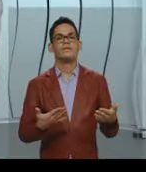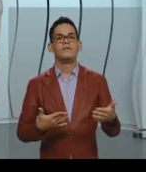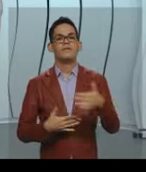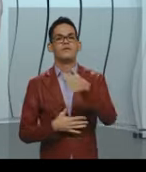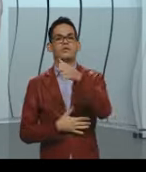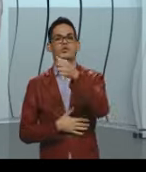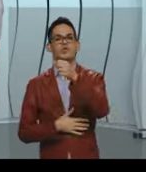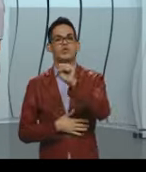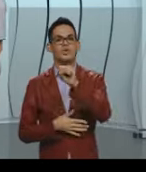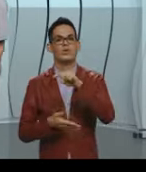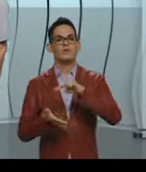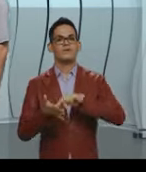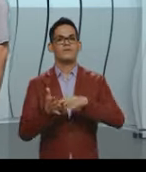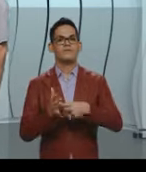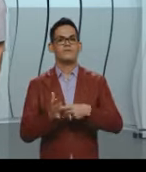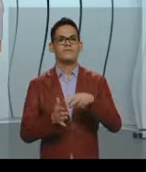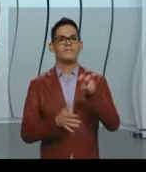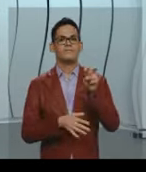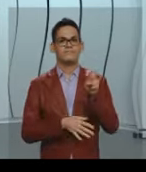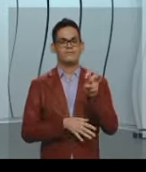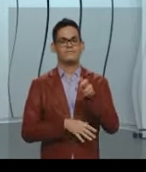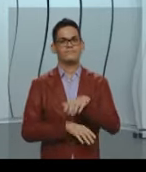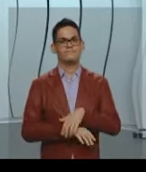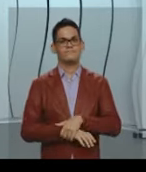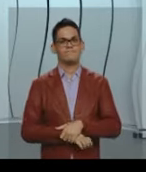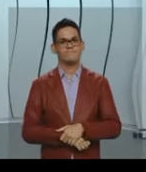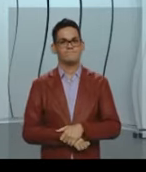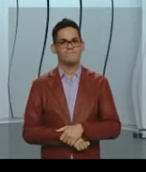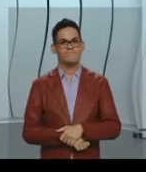18 vezes 5.